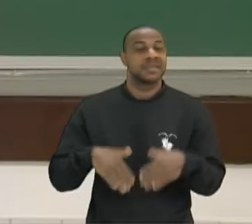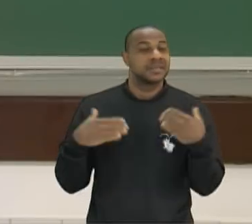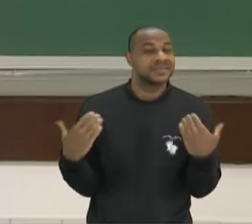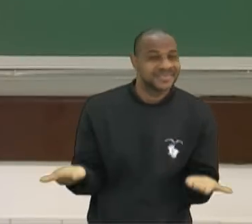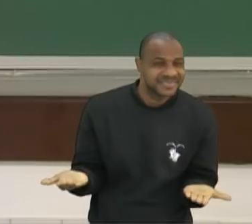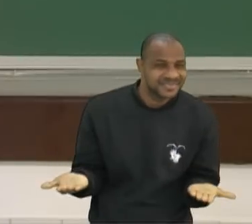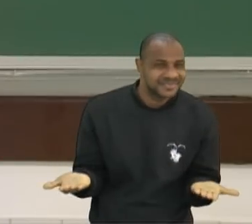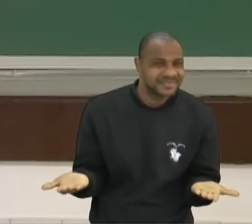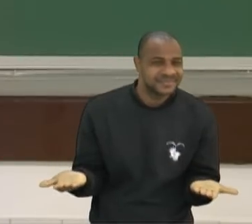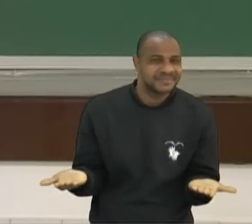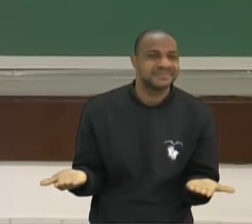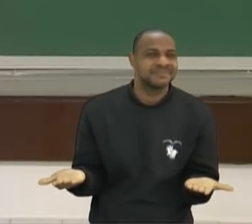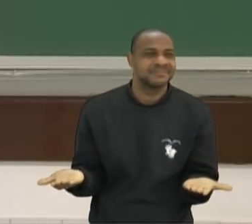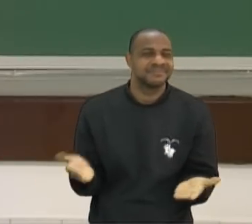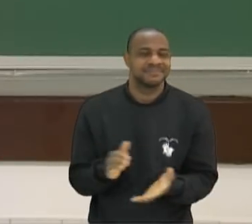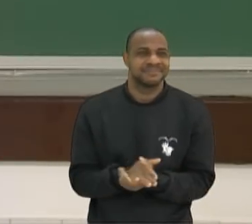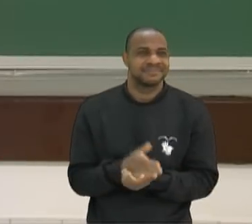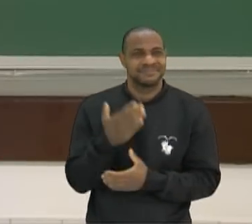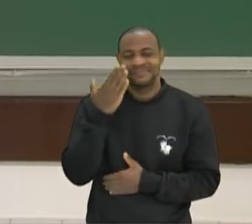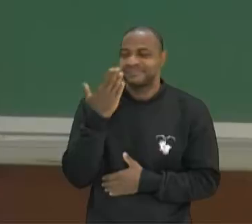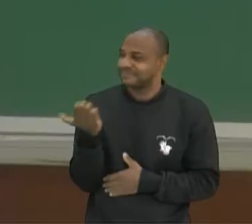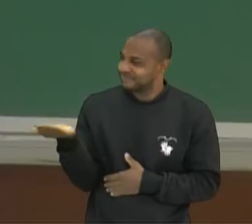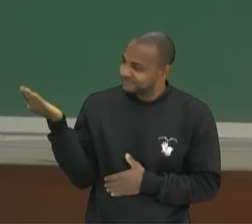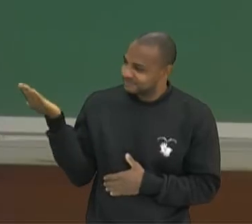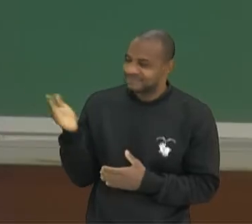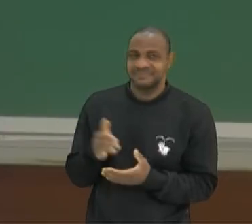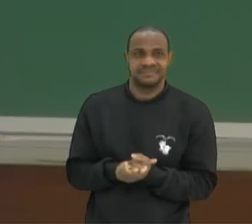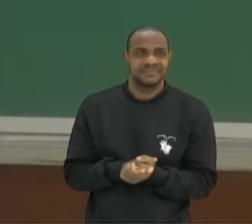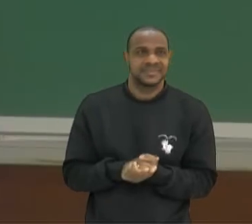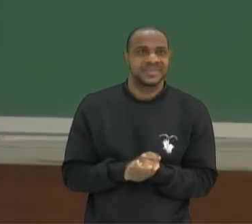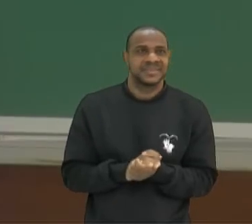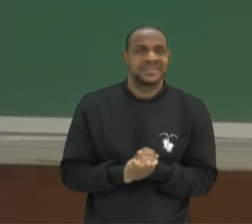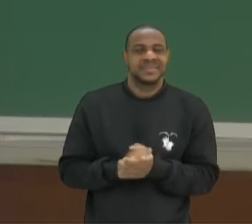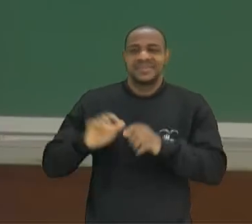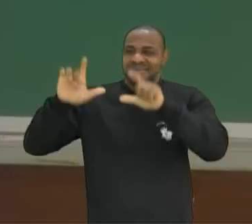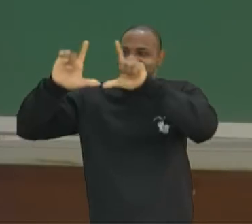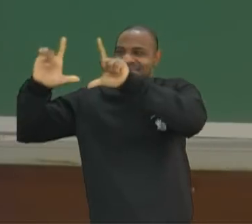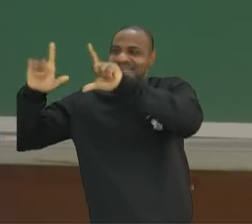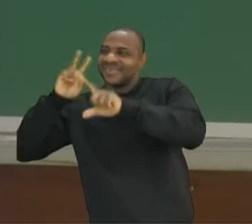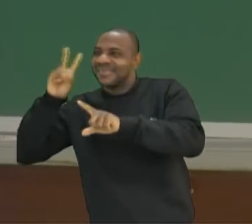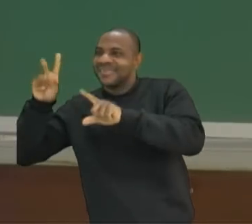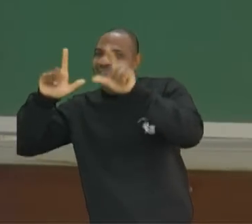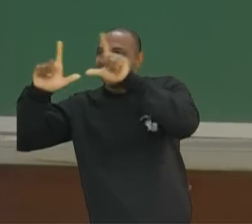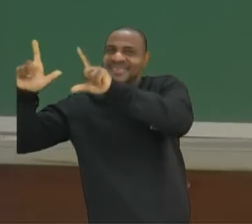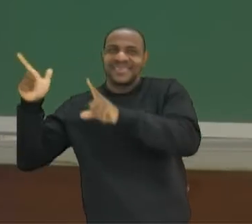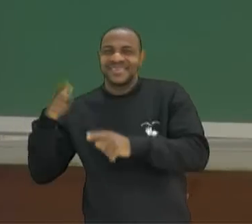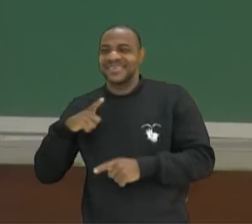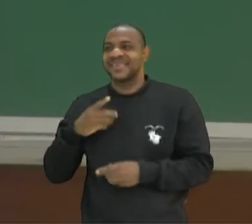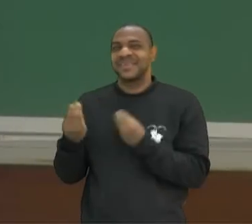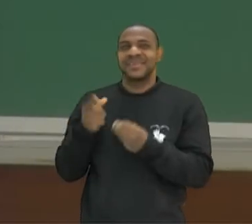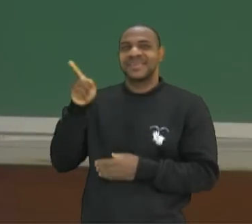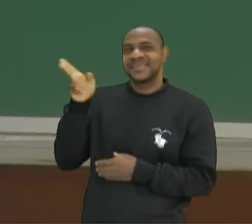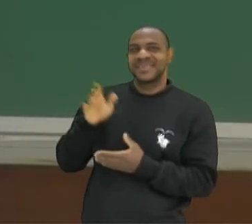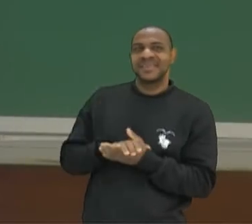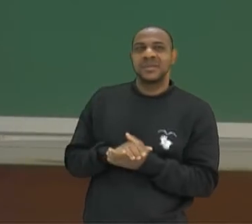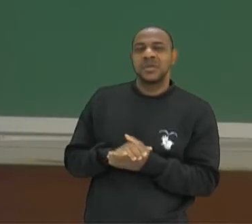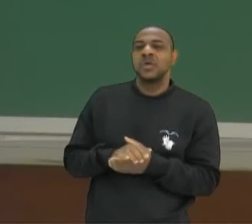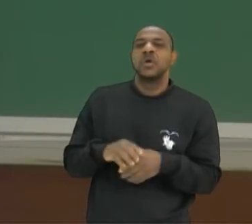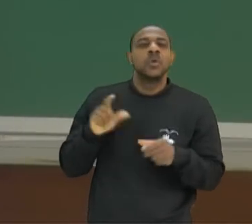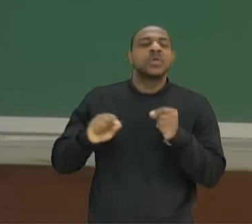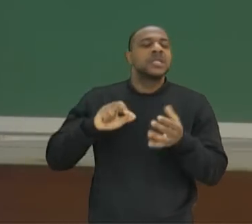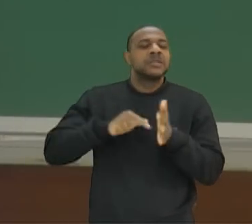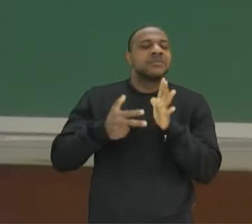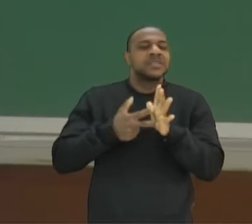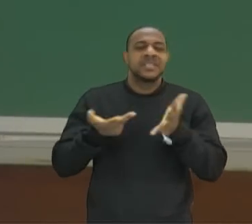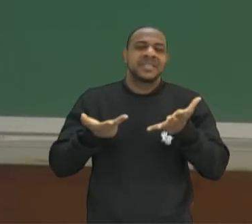Então, galerinha, vamos lá? Então, na tirinha ao lado, o que nós temos, né? Sobre o que é a